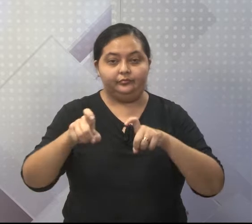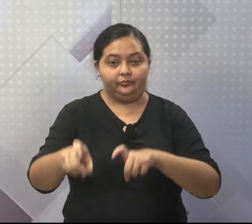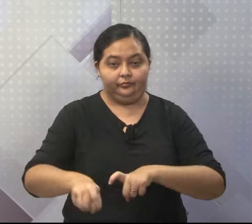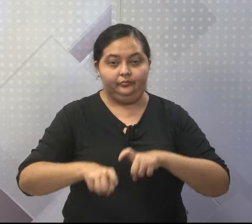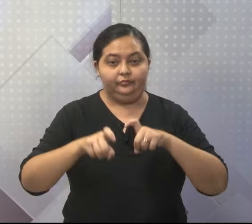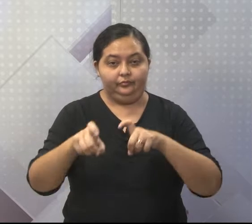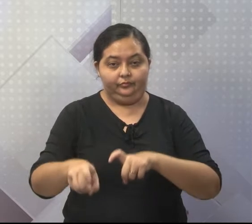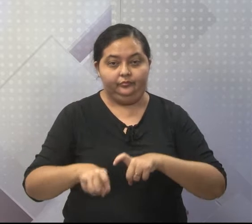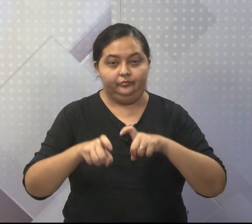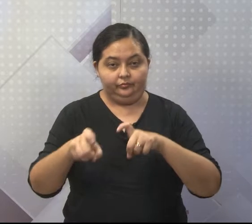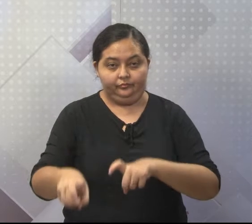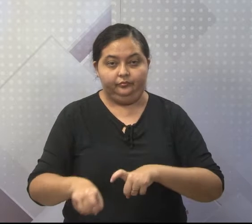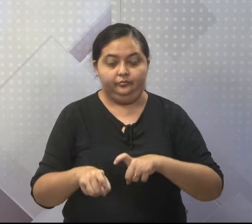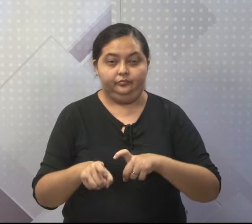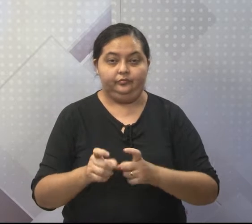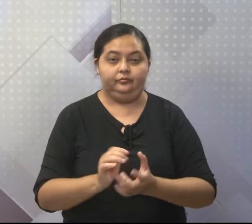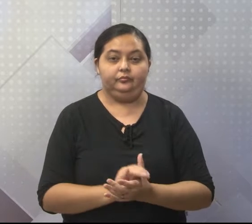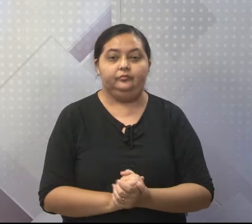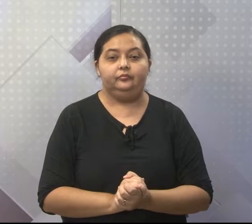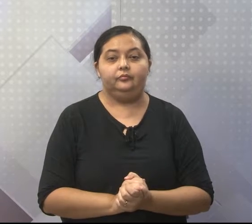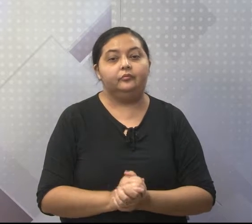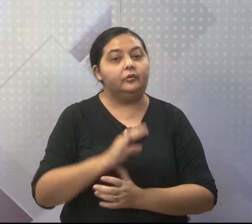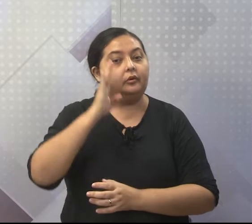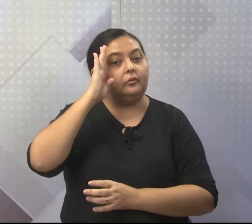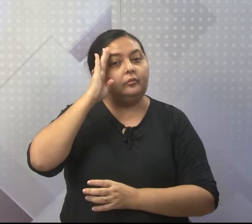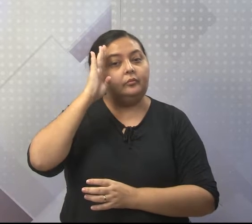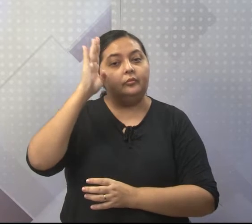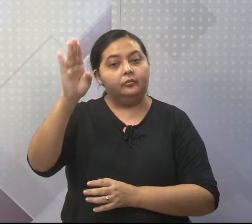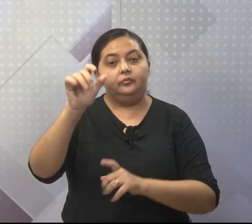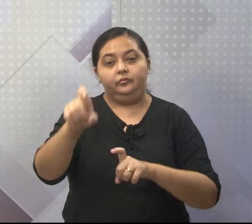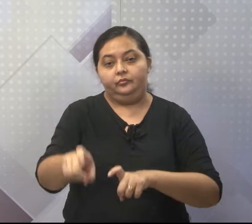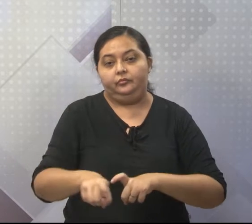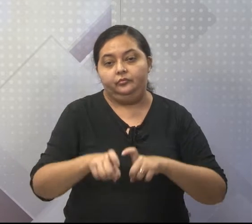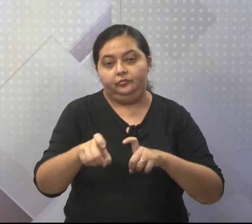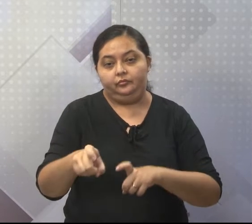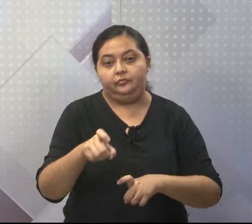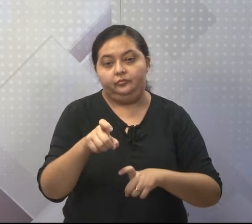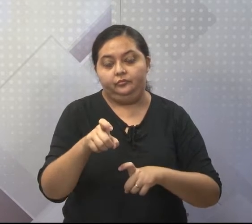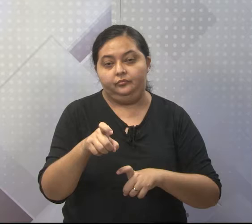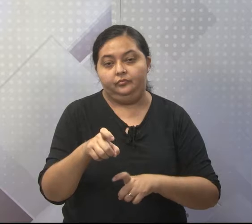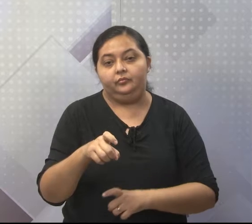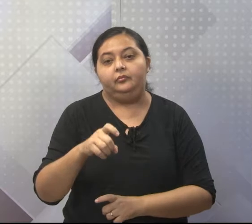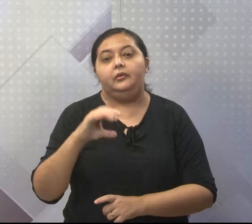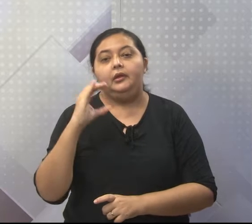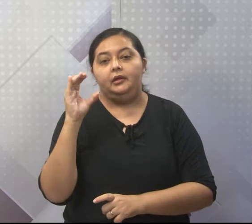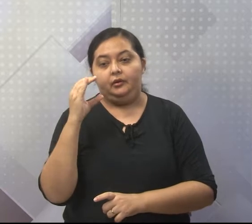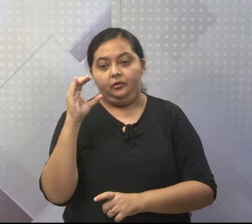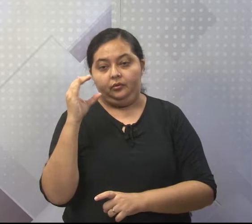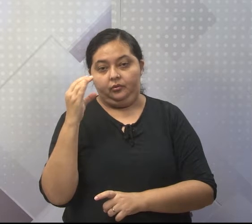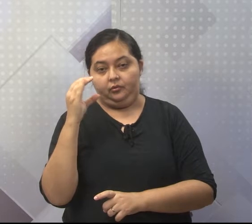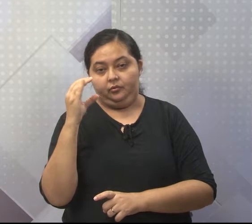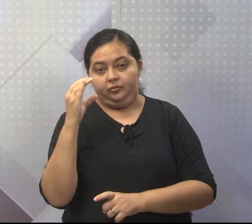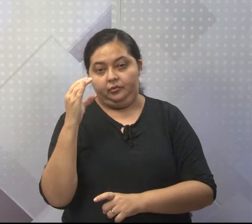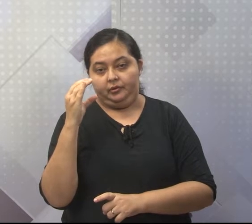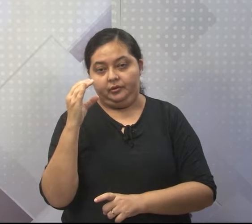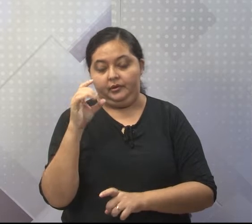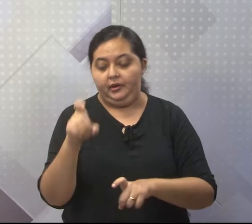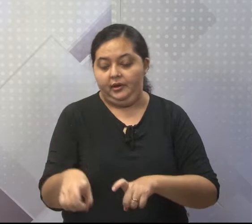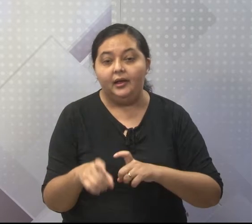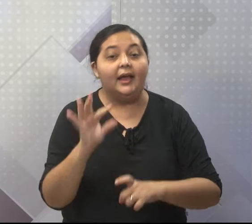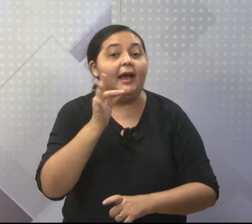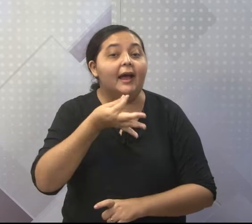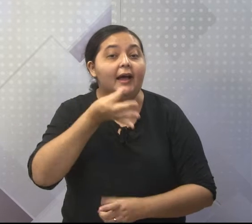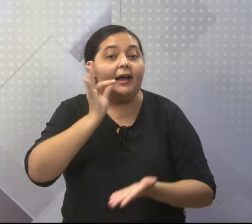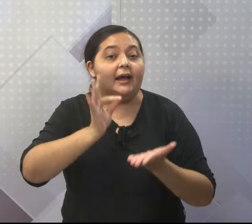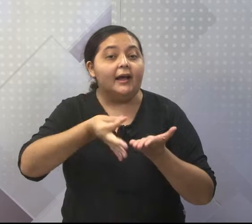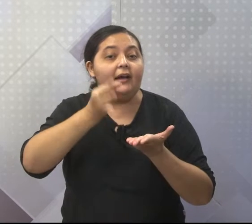Então como como destaque da agricultura na América do Sul a gente tem na Colômbia a plantação de